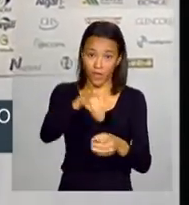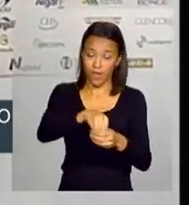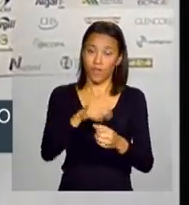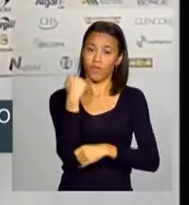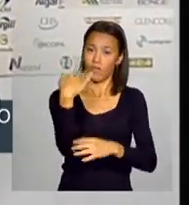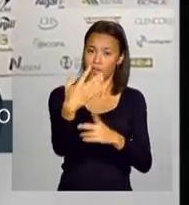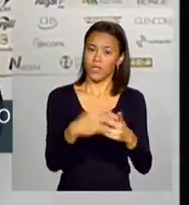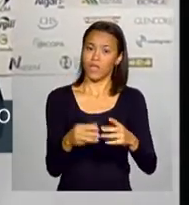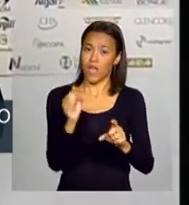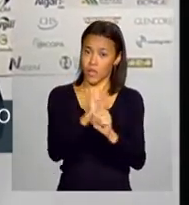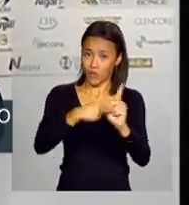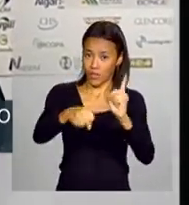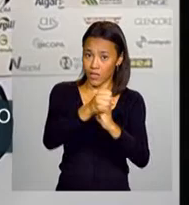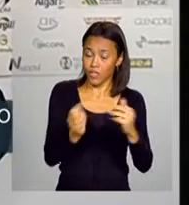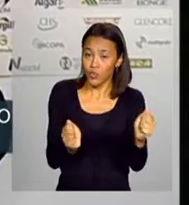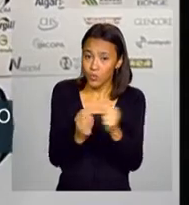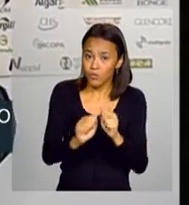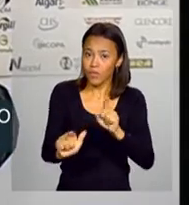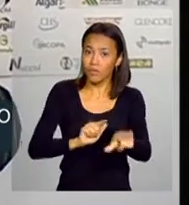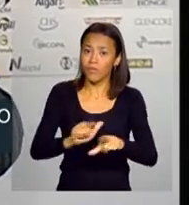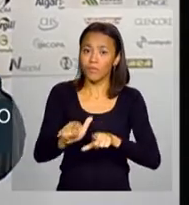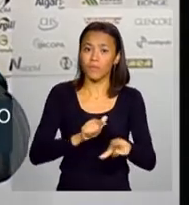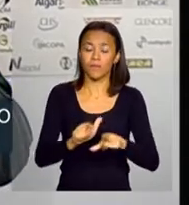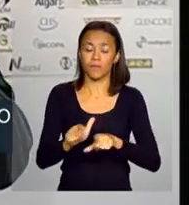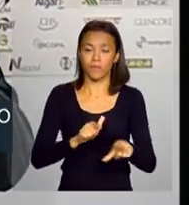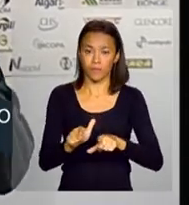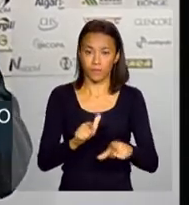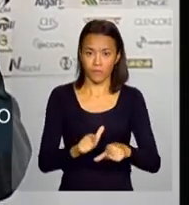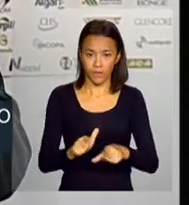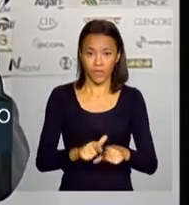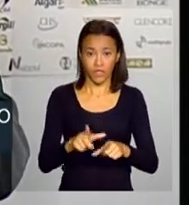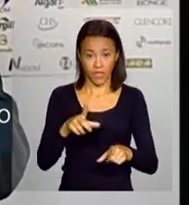civil está trabalhando nisso. Eu acho que uma desses exemplos, essa